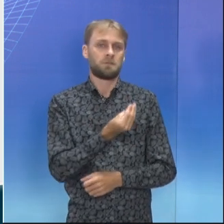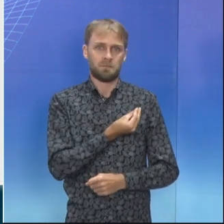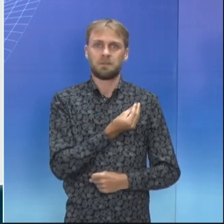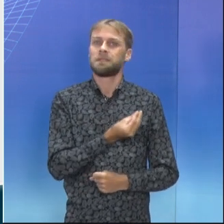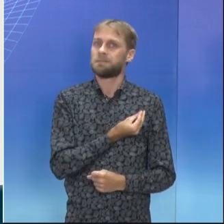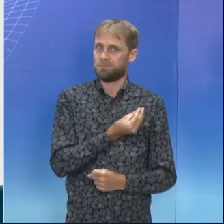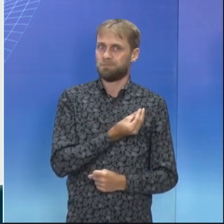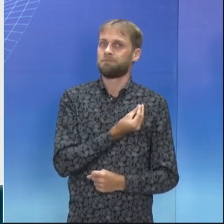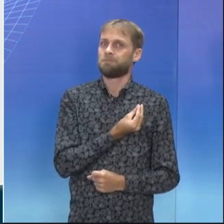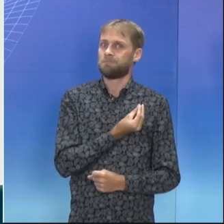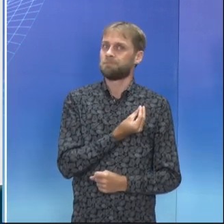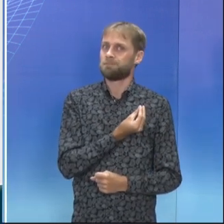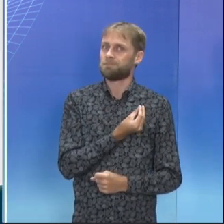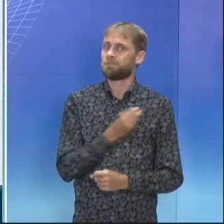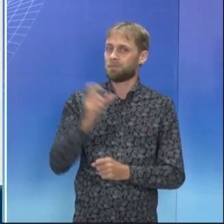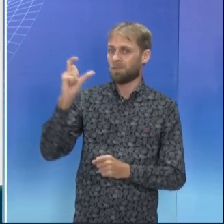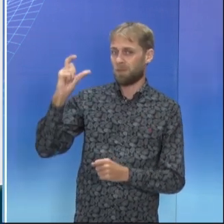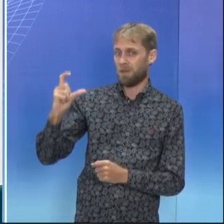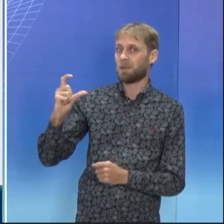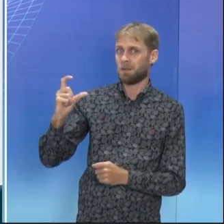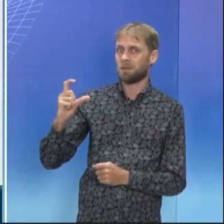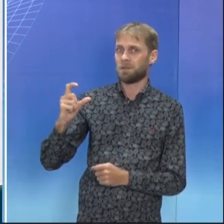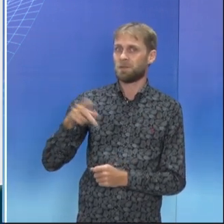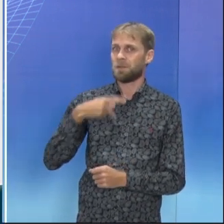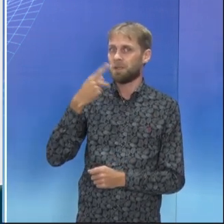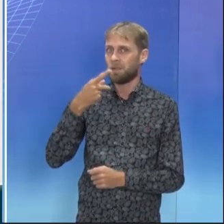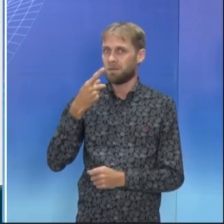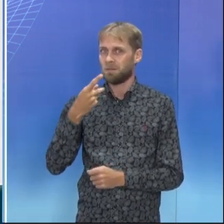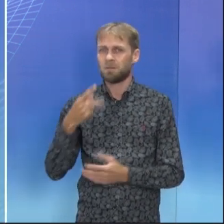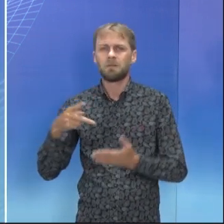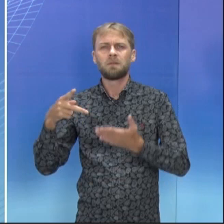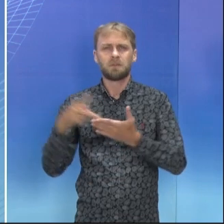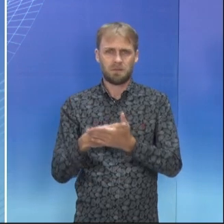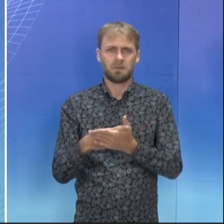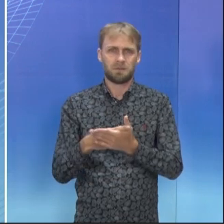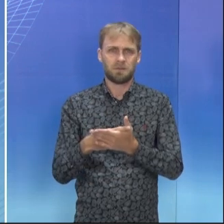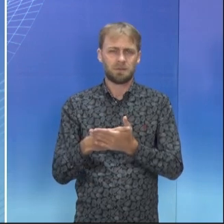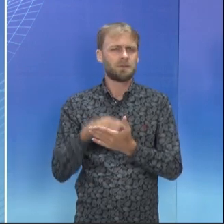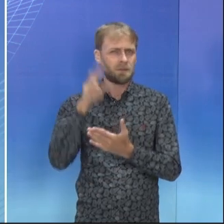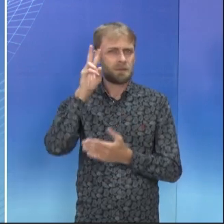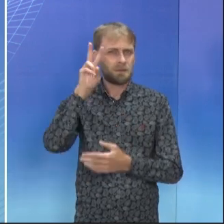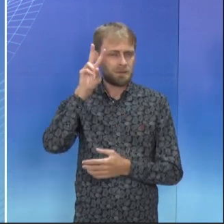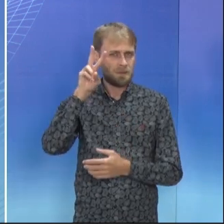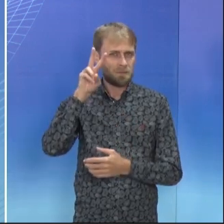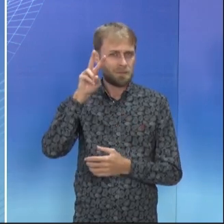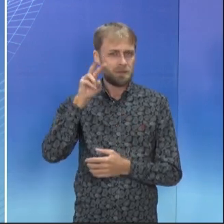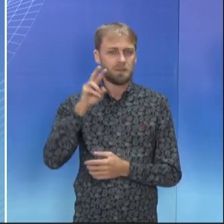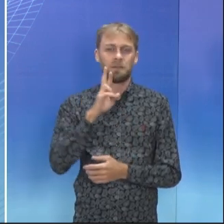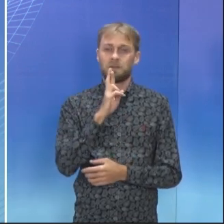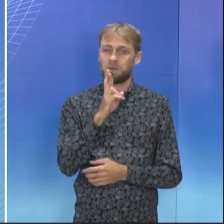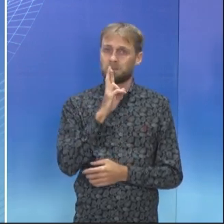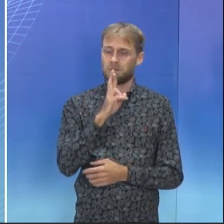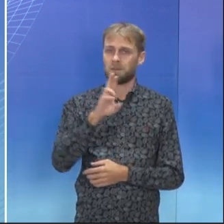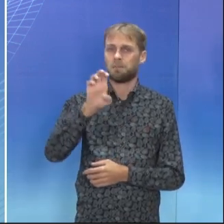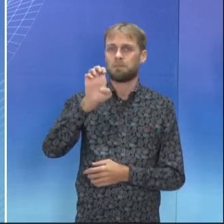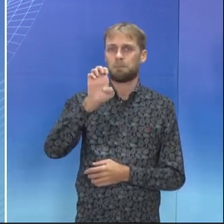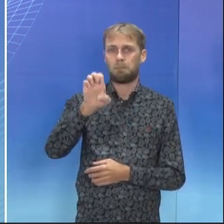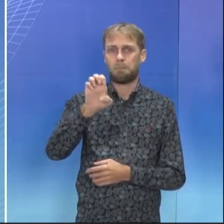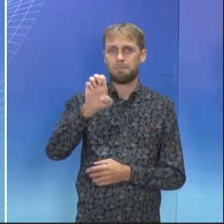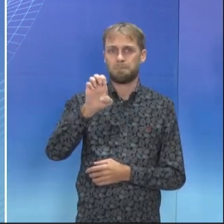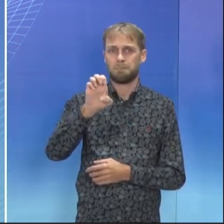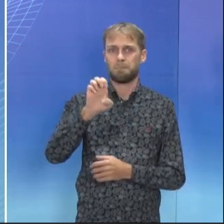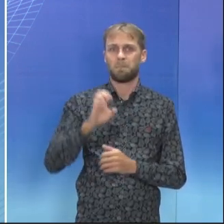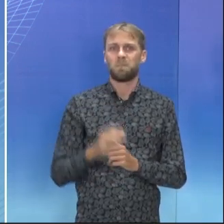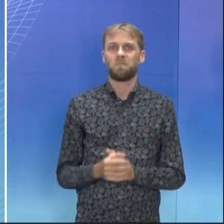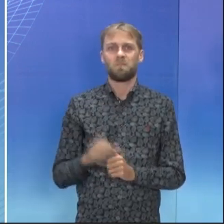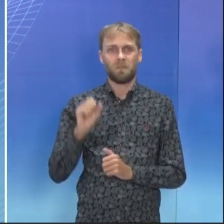tenham melhores condições de vida. Naquele trecho que ele fala das circunstâncias, lembram disso?